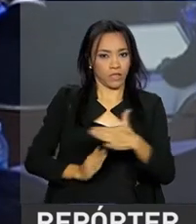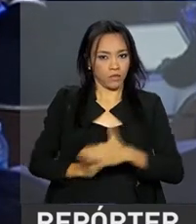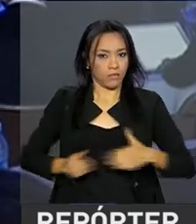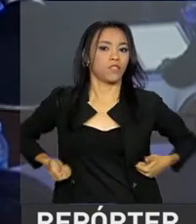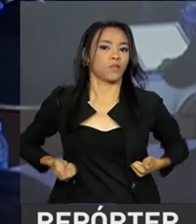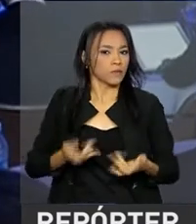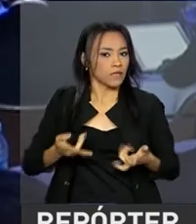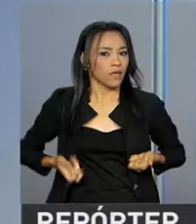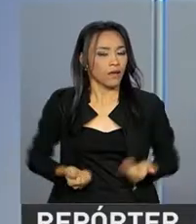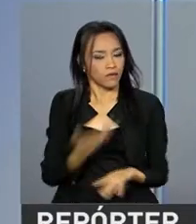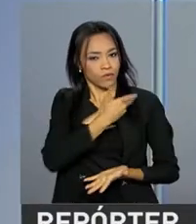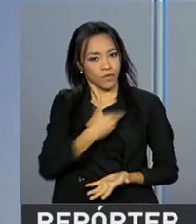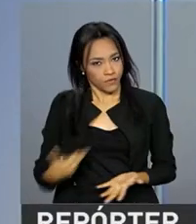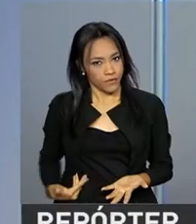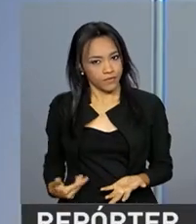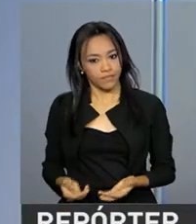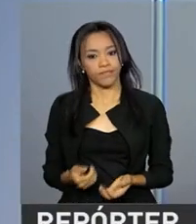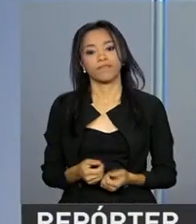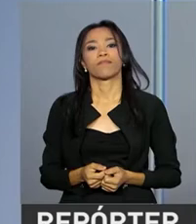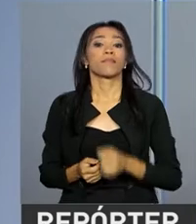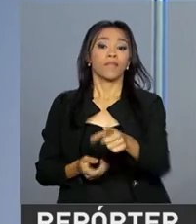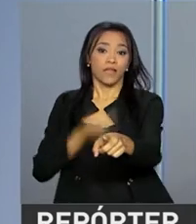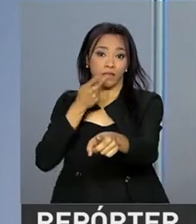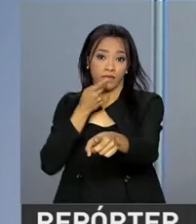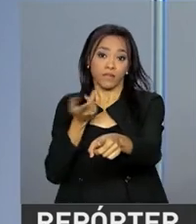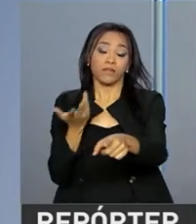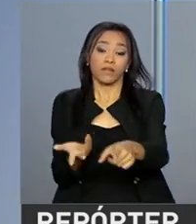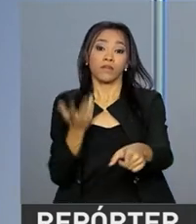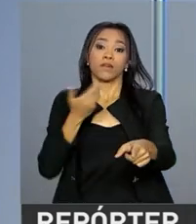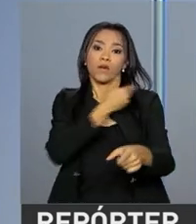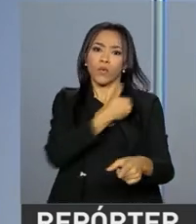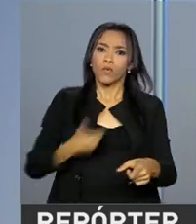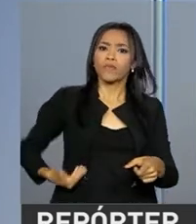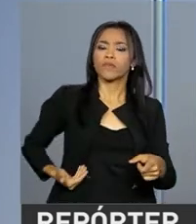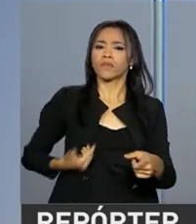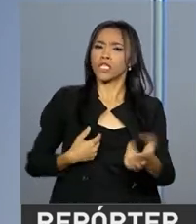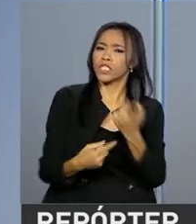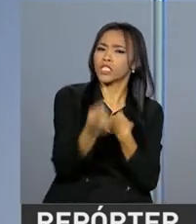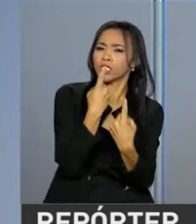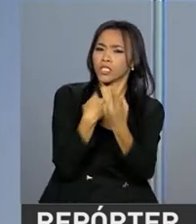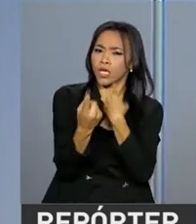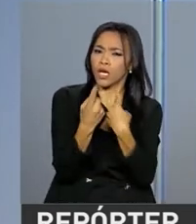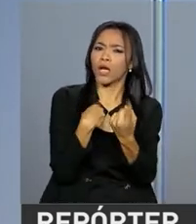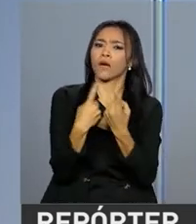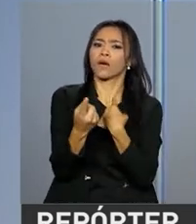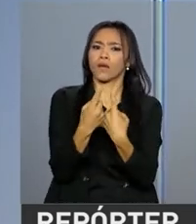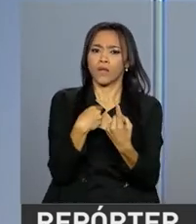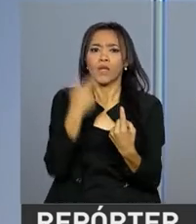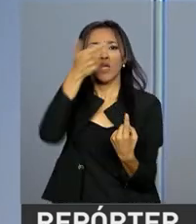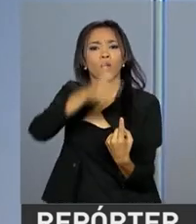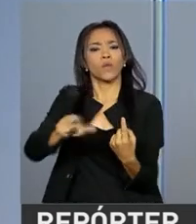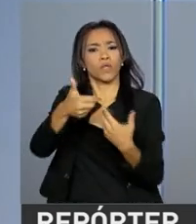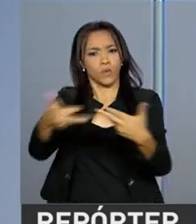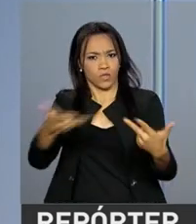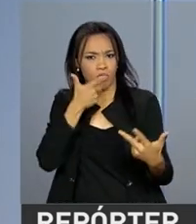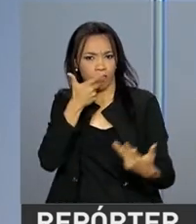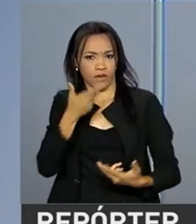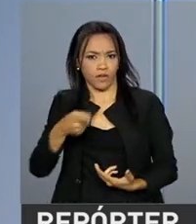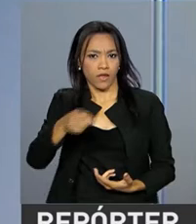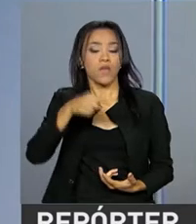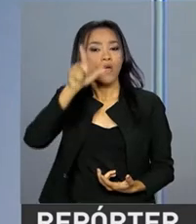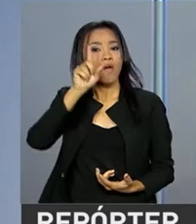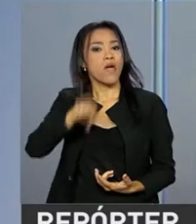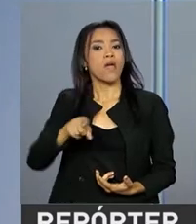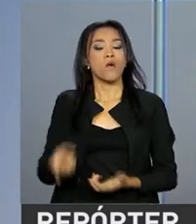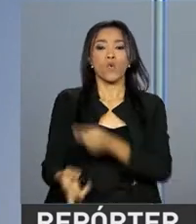os gastos públicos significa um governo que dialoga e ao mesmo tempo tem aqui outro tópico que eu quero mencionar a chamada responsabilidade